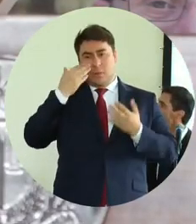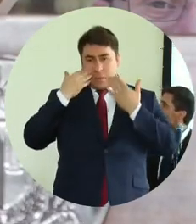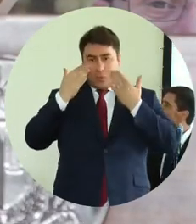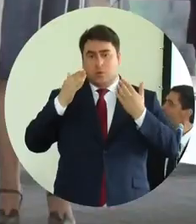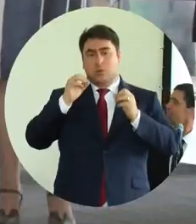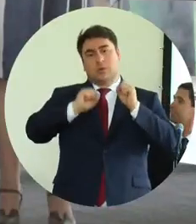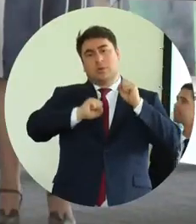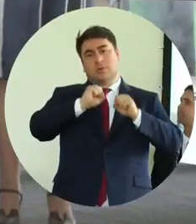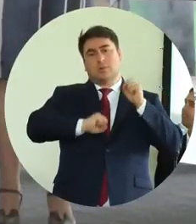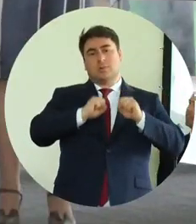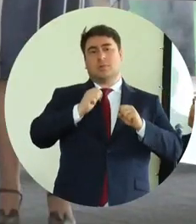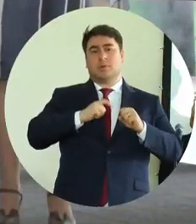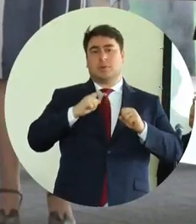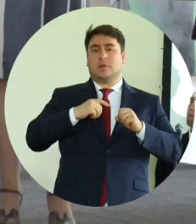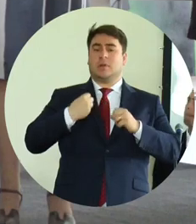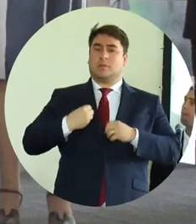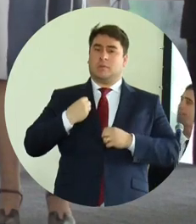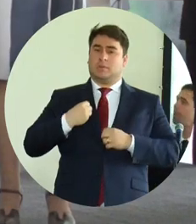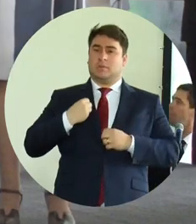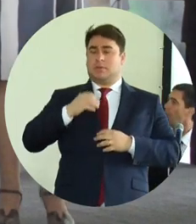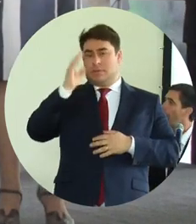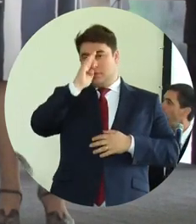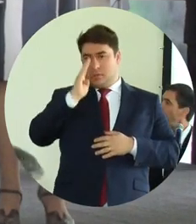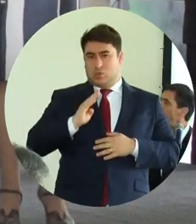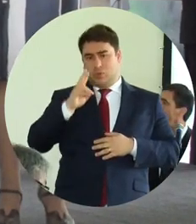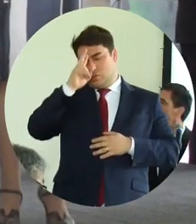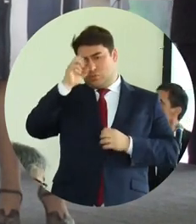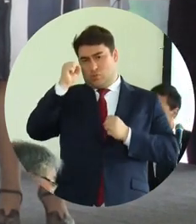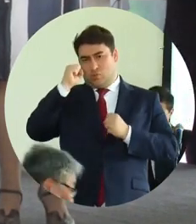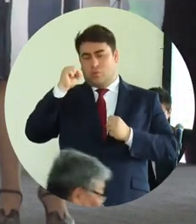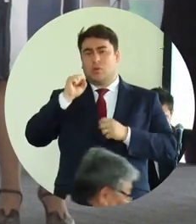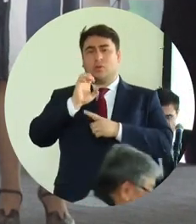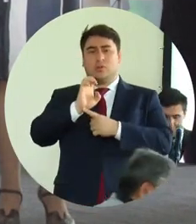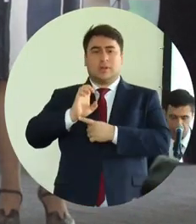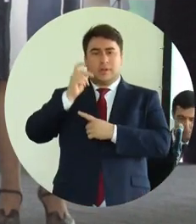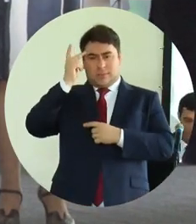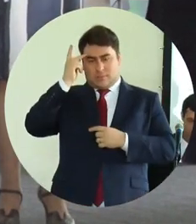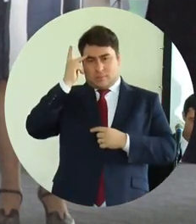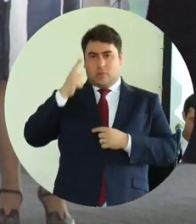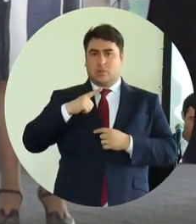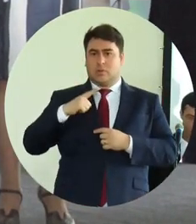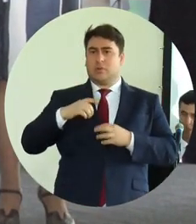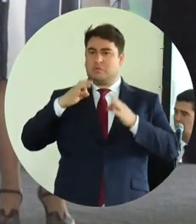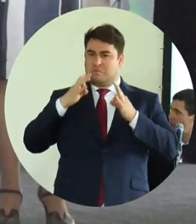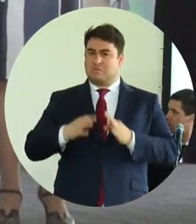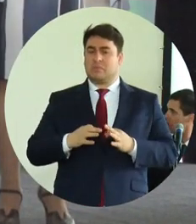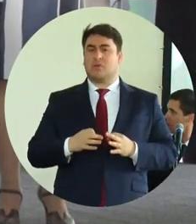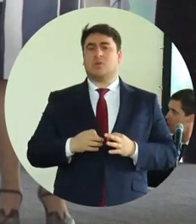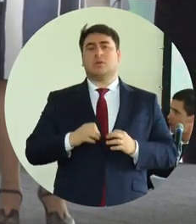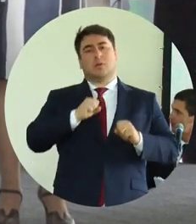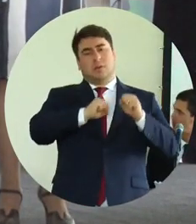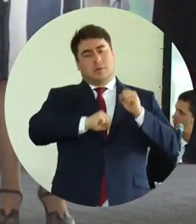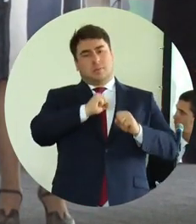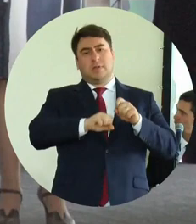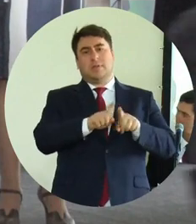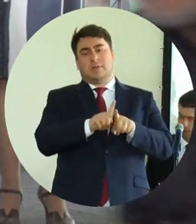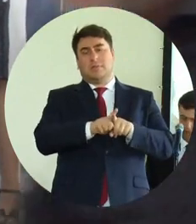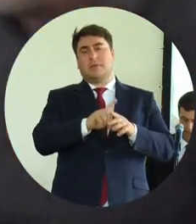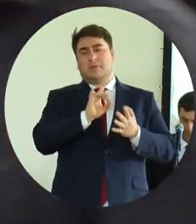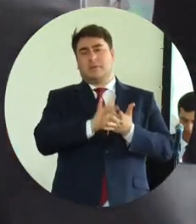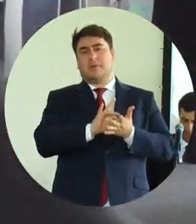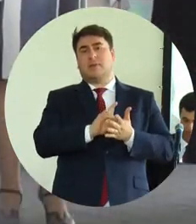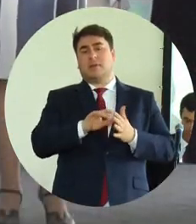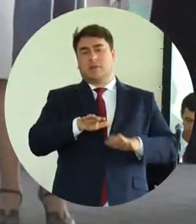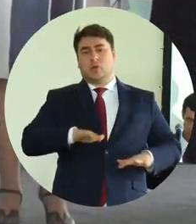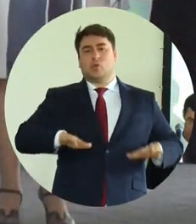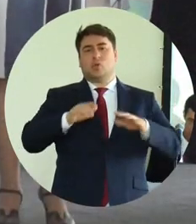empresas que têm uma presença nacional, elas são muito fortes no estado de São Paulo, mas elas têm uma presença nacional, e empresas que efetivamente estão